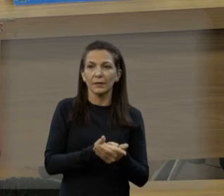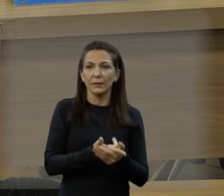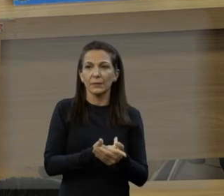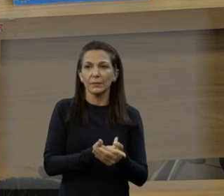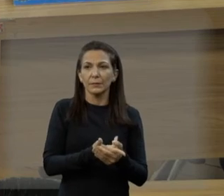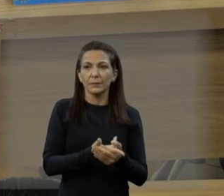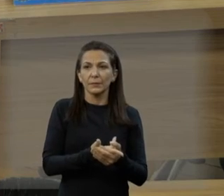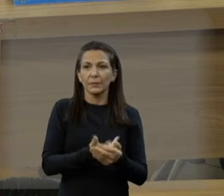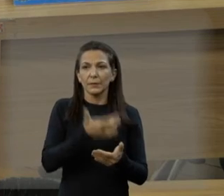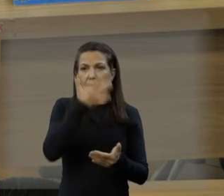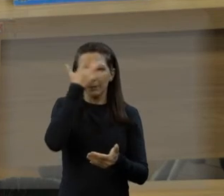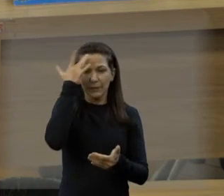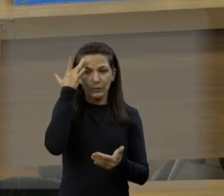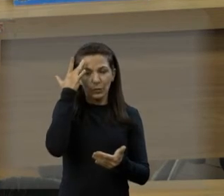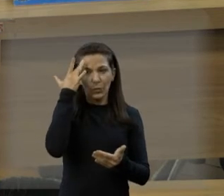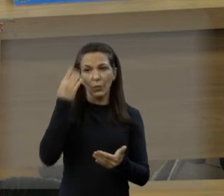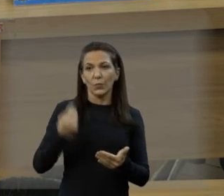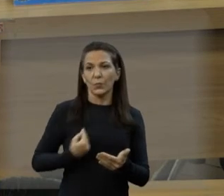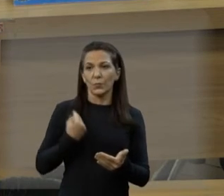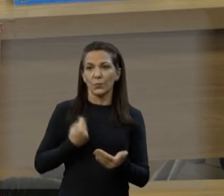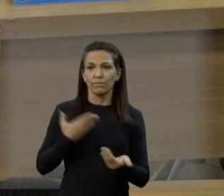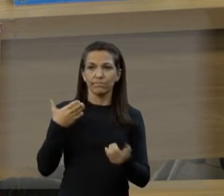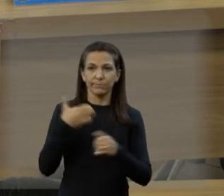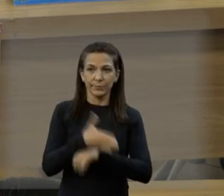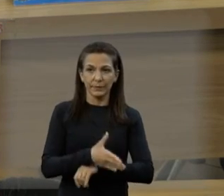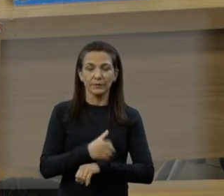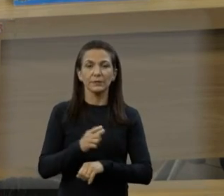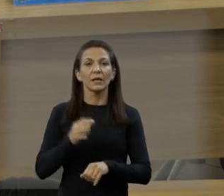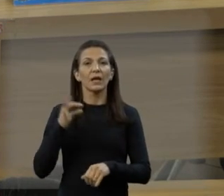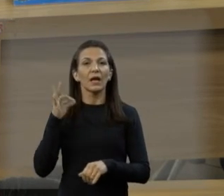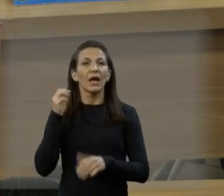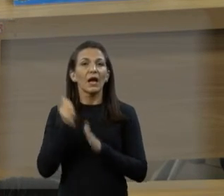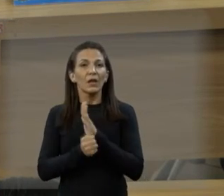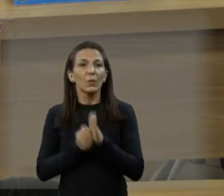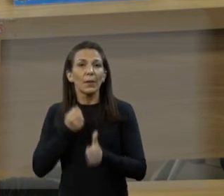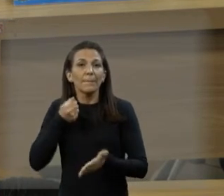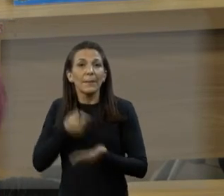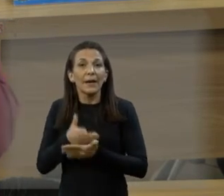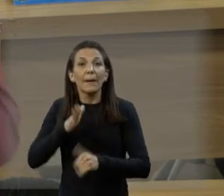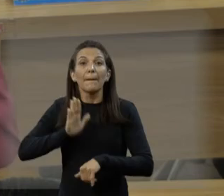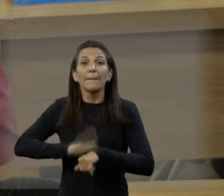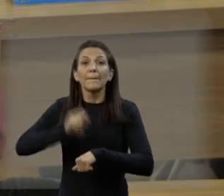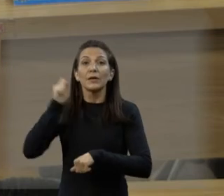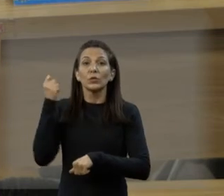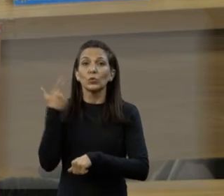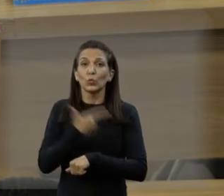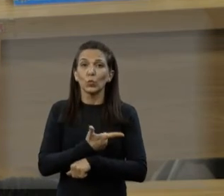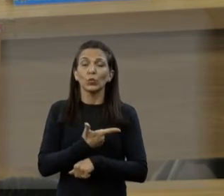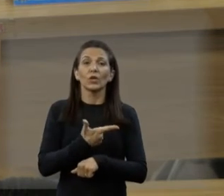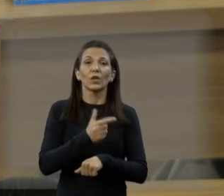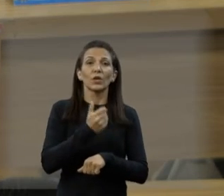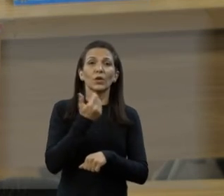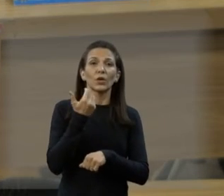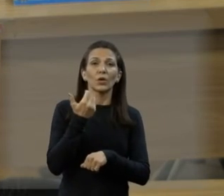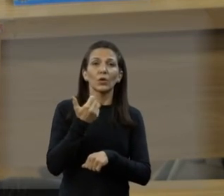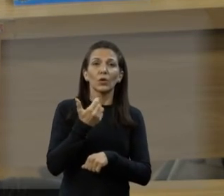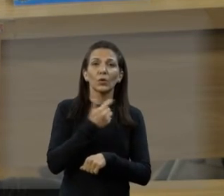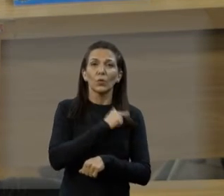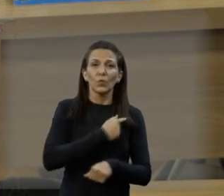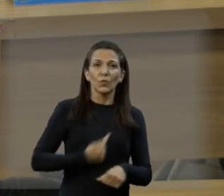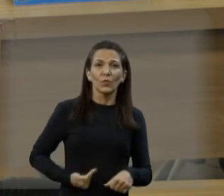faz suas apostas então Araraquara vai pagar muito mais do que é o governo federal